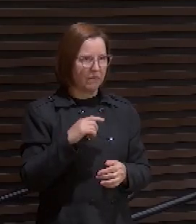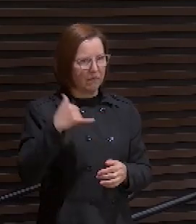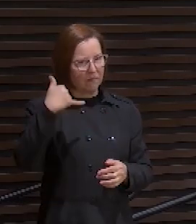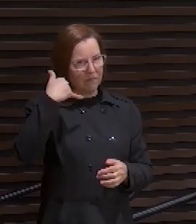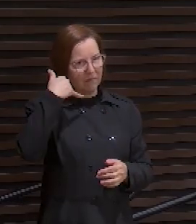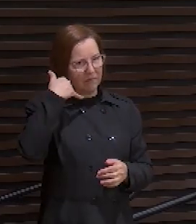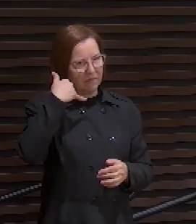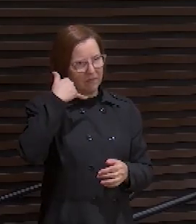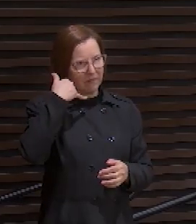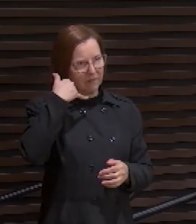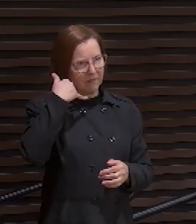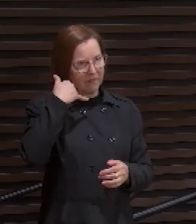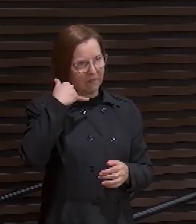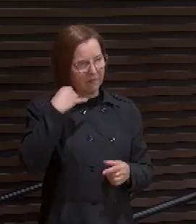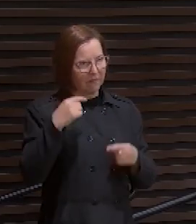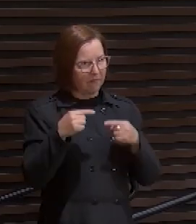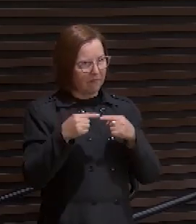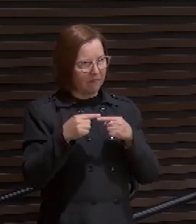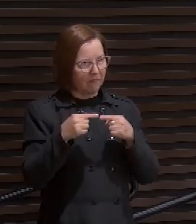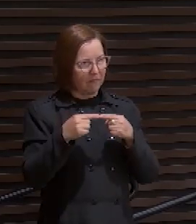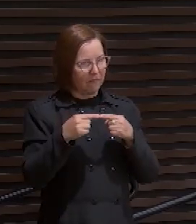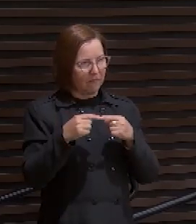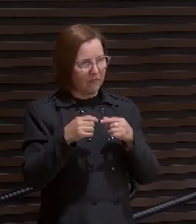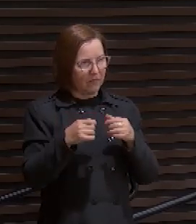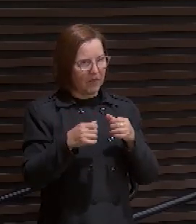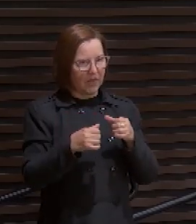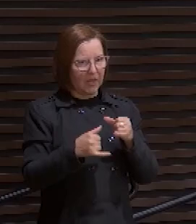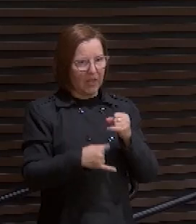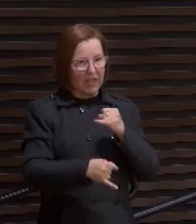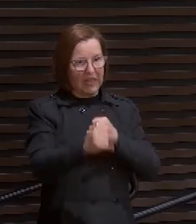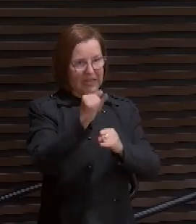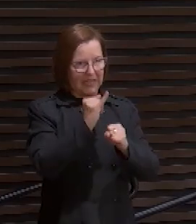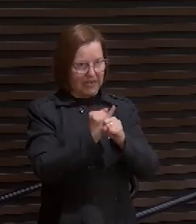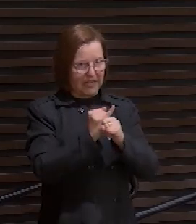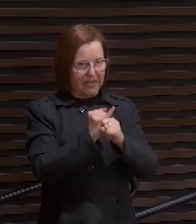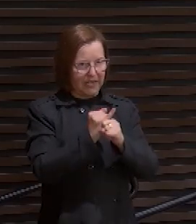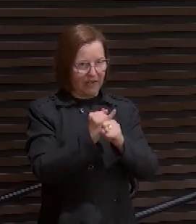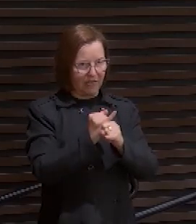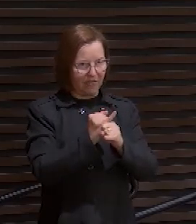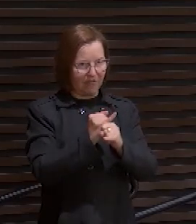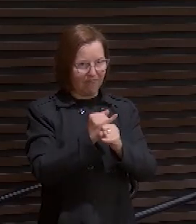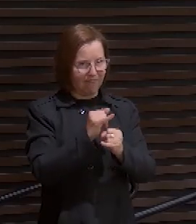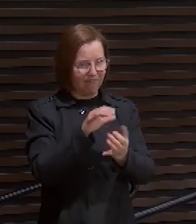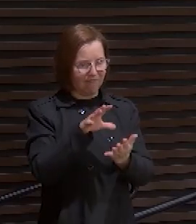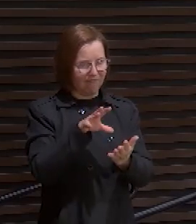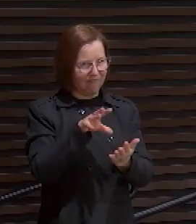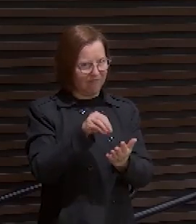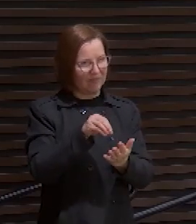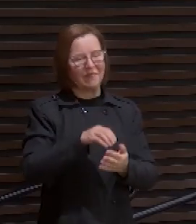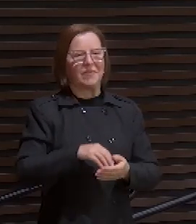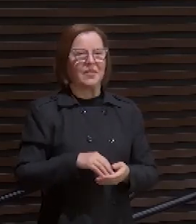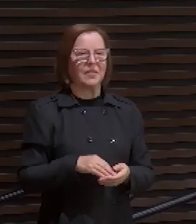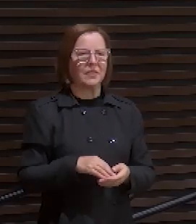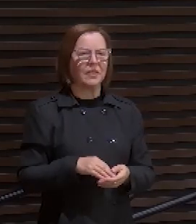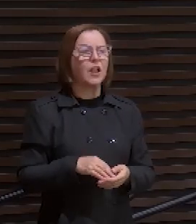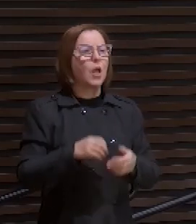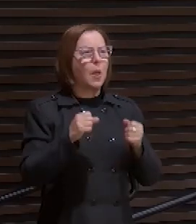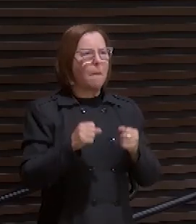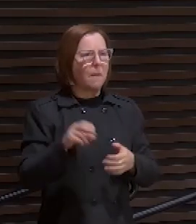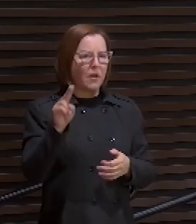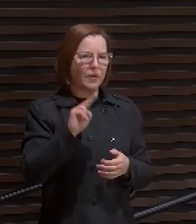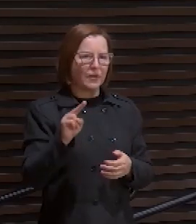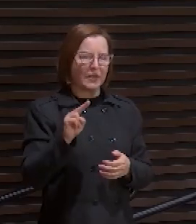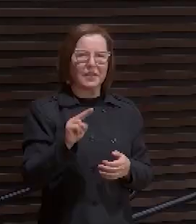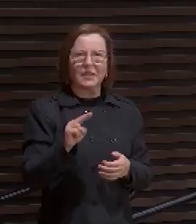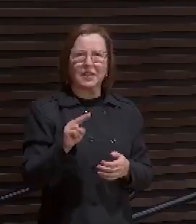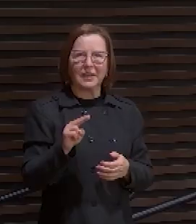telefones conectados com a internet, que desliguem. Pode usar o texto bíblico em